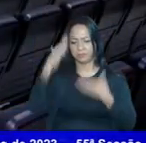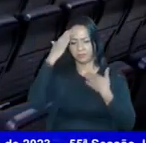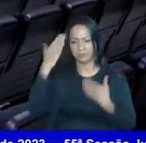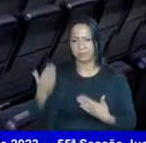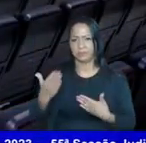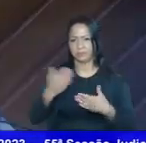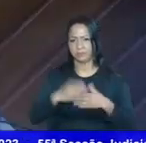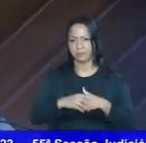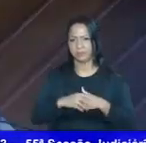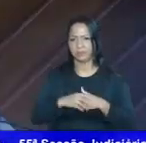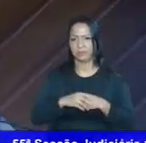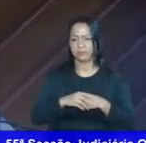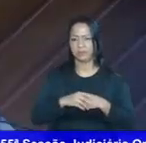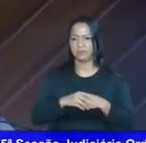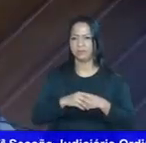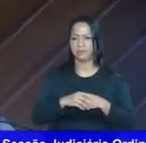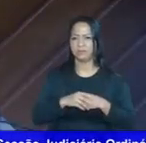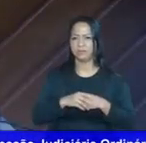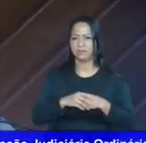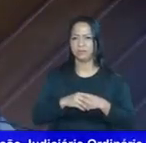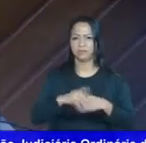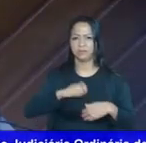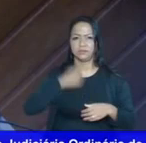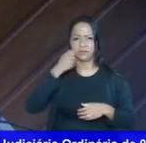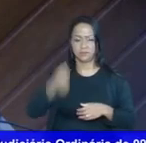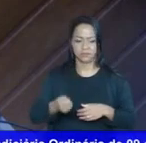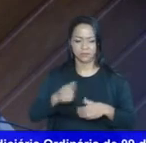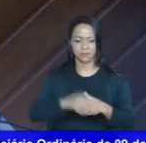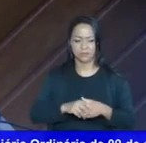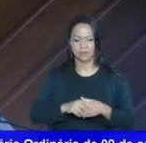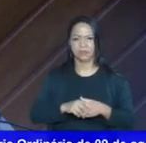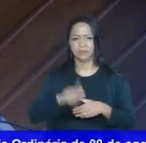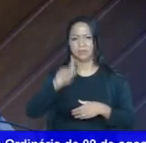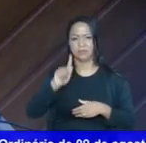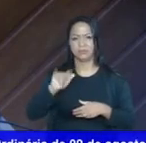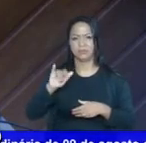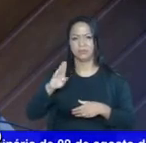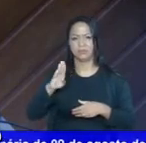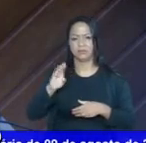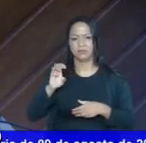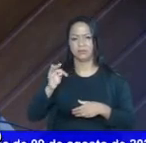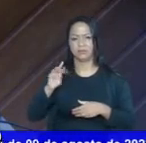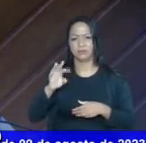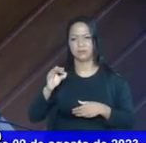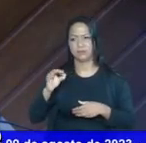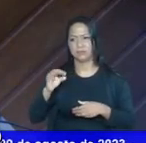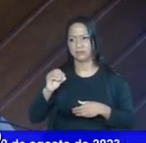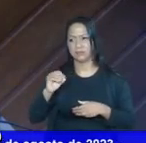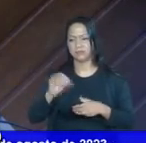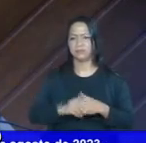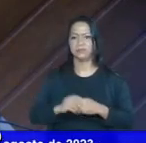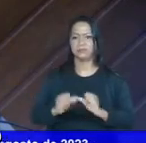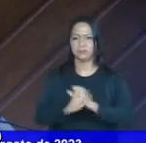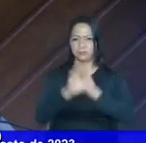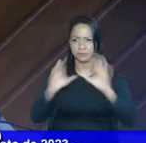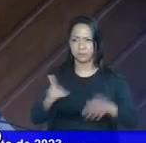Imagem ampla do Obrigado, plenário. desembargador Na tela, desembargador Gilberto Pinheira. Carmo Antônio. Eu quero esclarecer